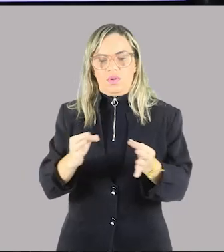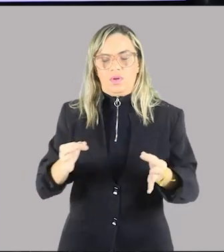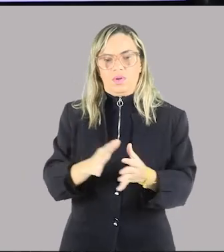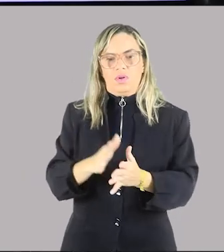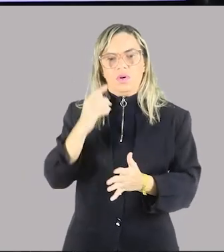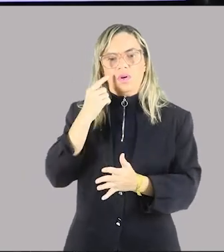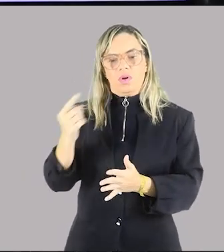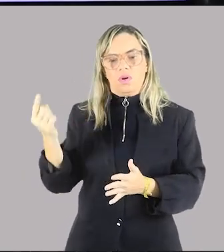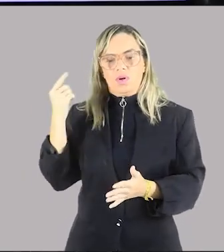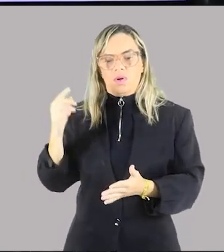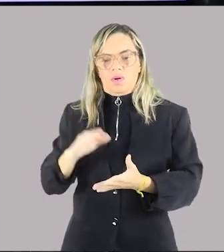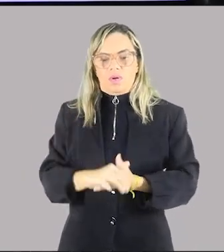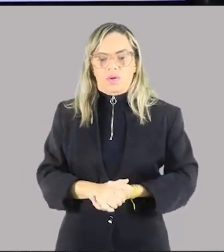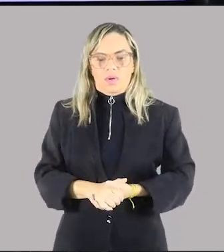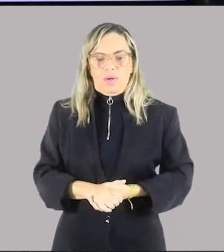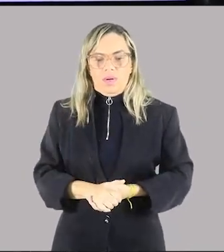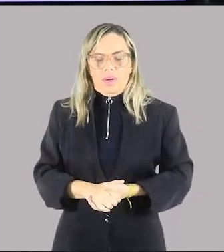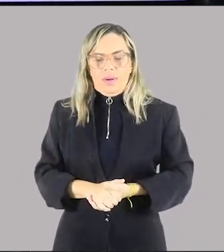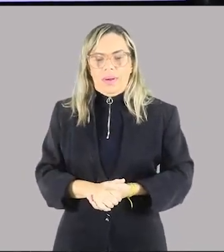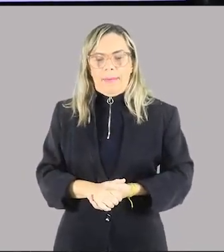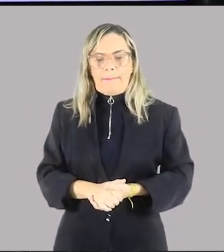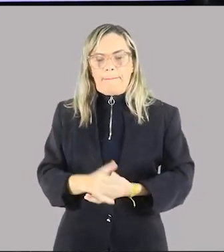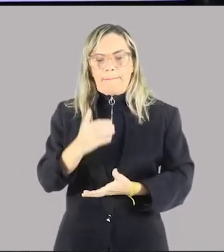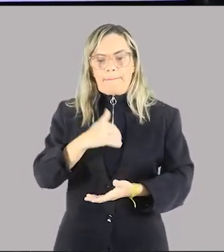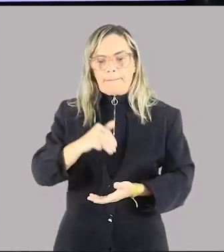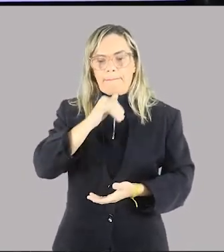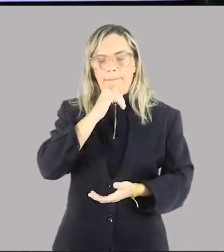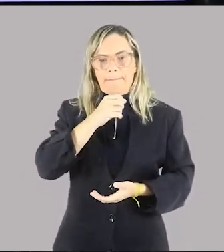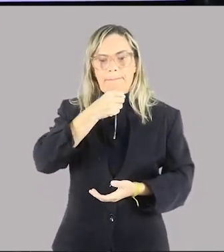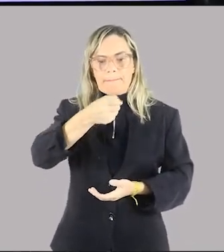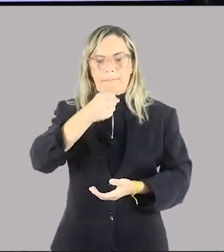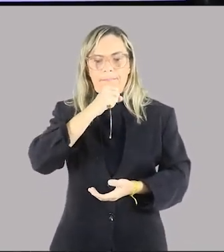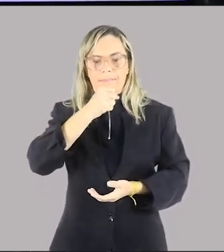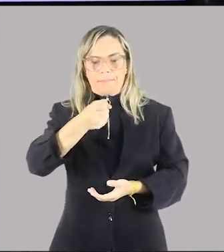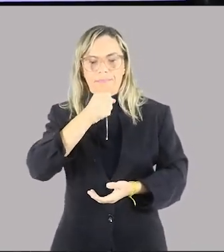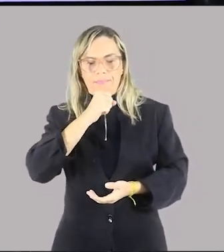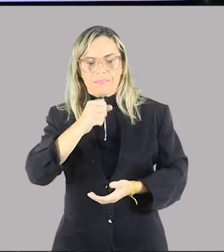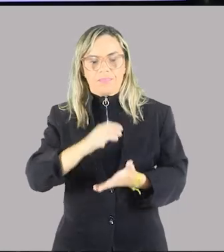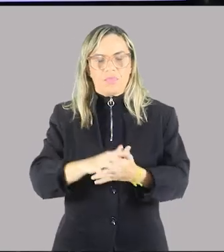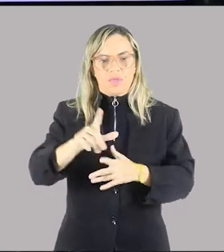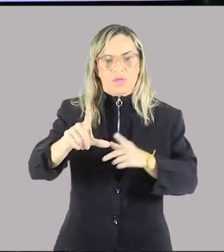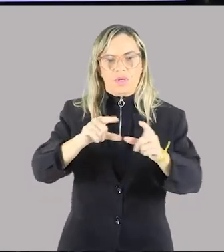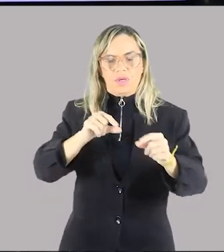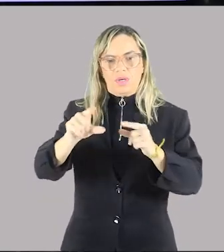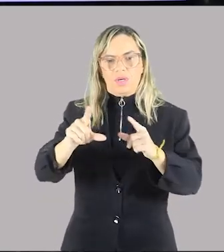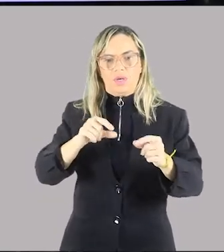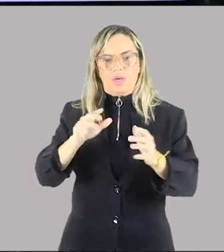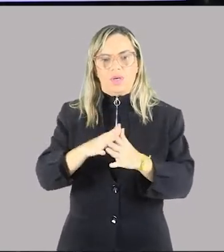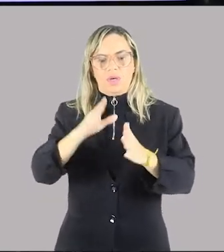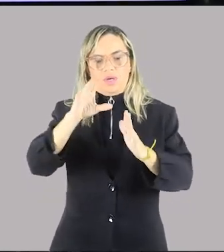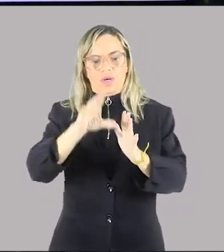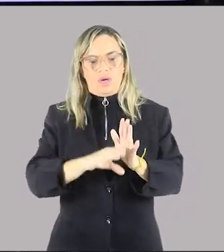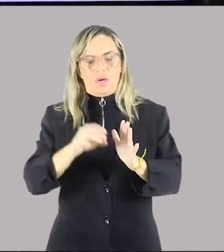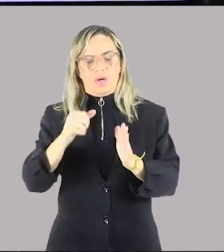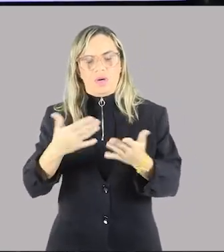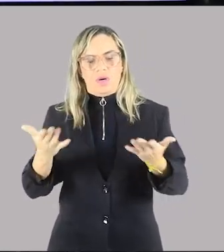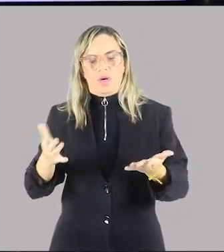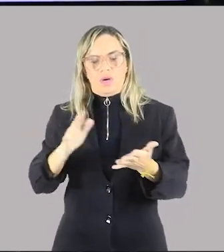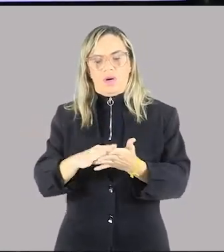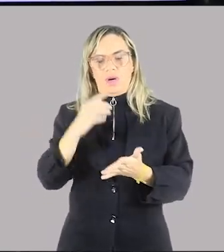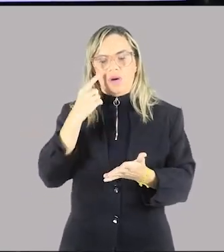bem? Esse seletivo será simplificado. Por exemplo, entrevista, seleção de currículo, etc. Quem determina isso é o